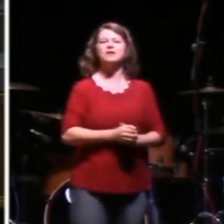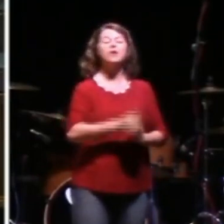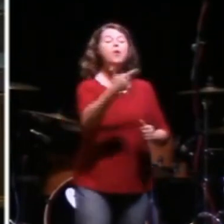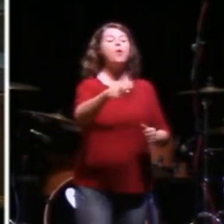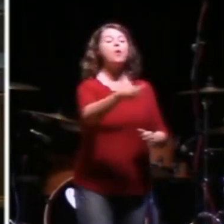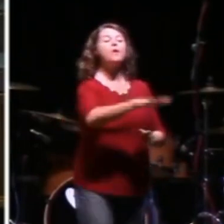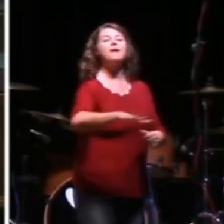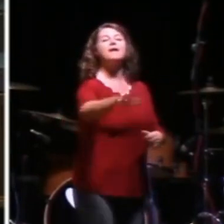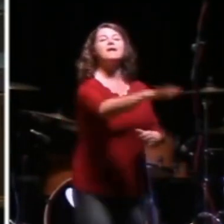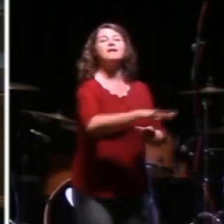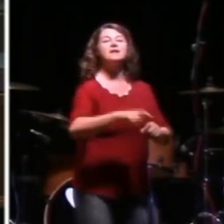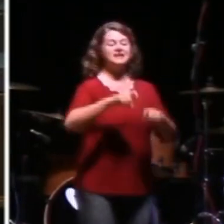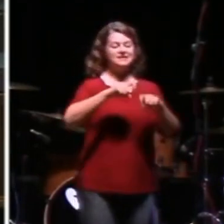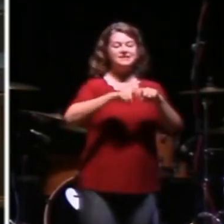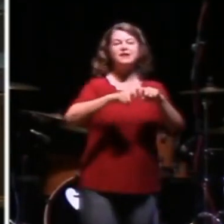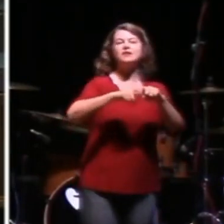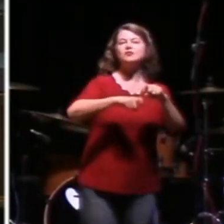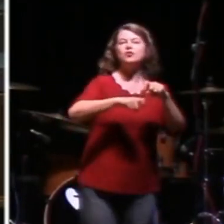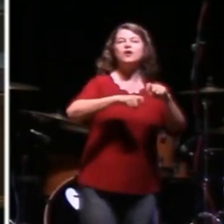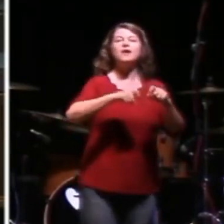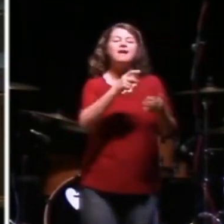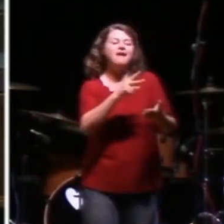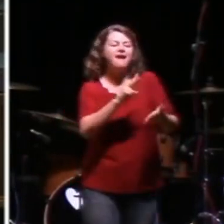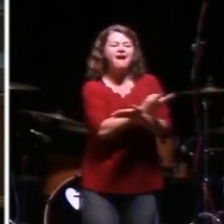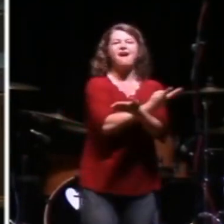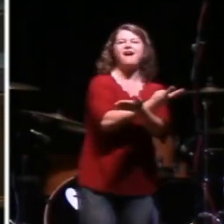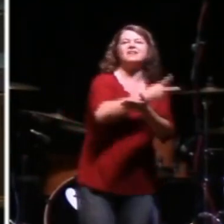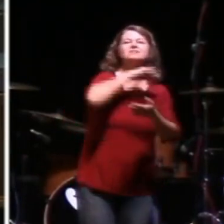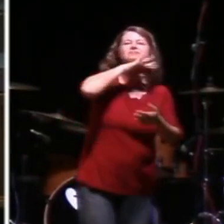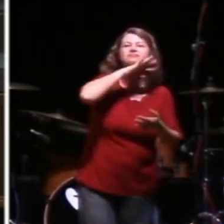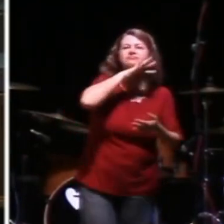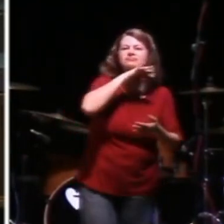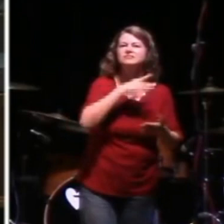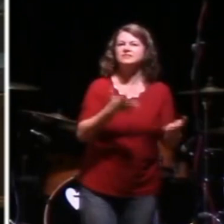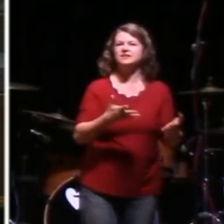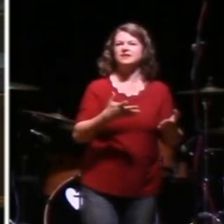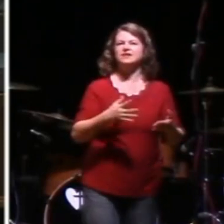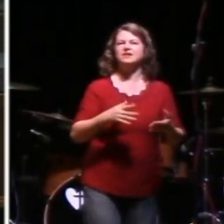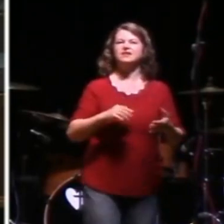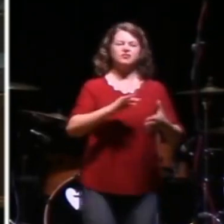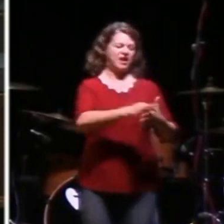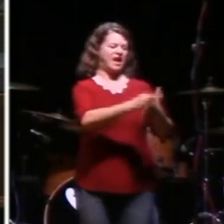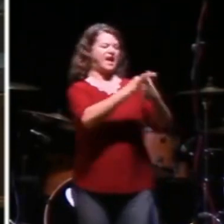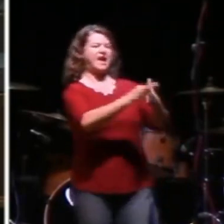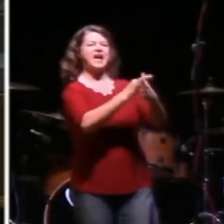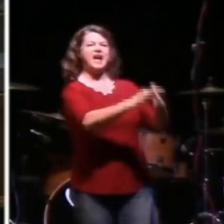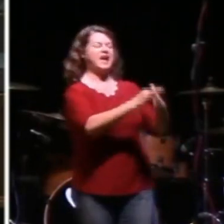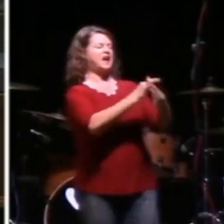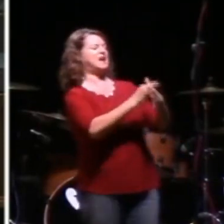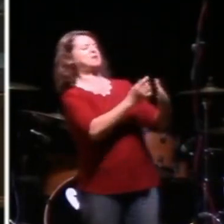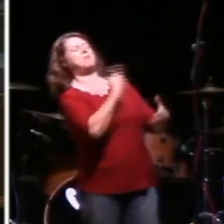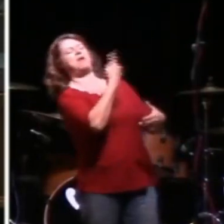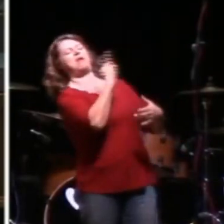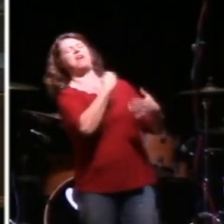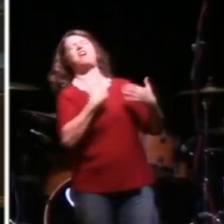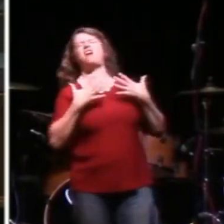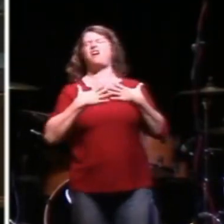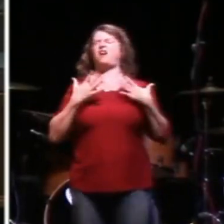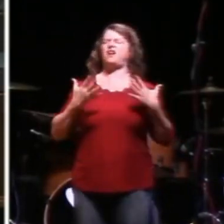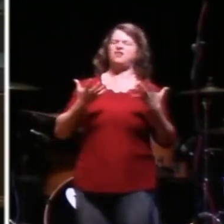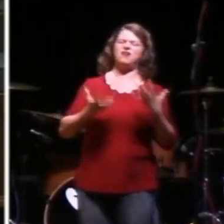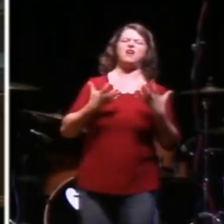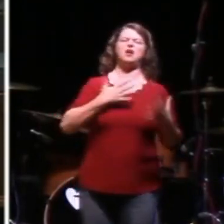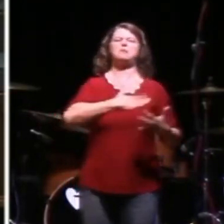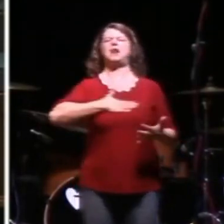imoralidade sexual é gente que vive na carnalidade é gente que diz não eu nasci para ser feliz